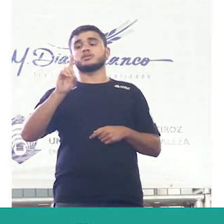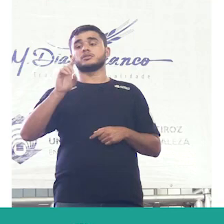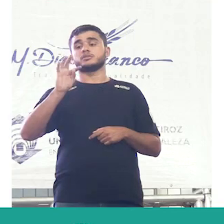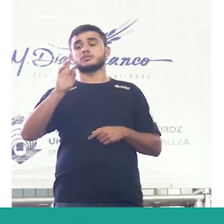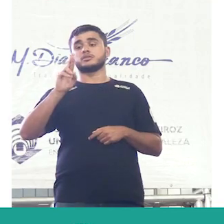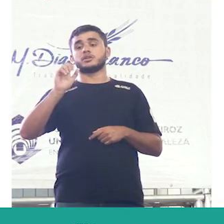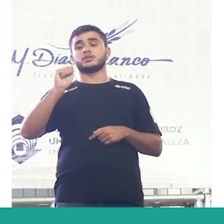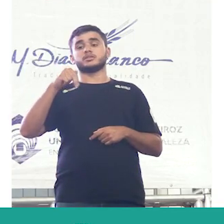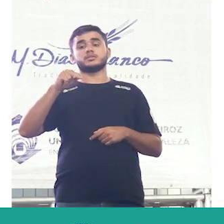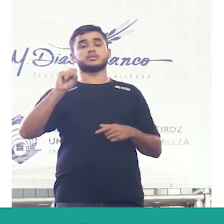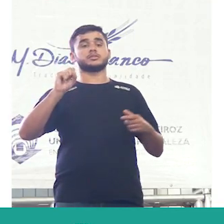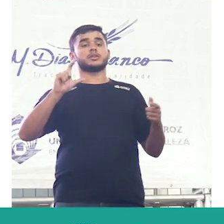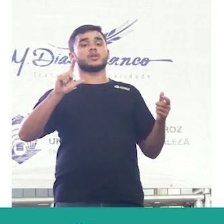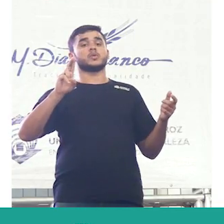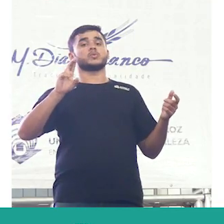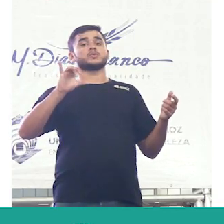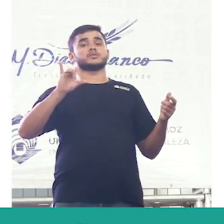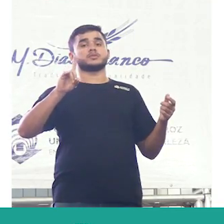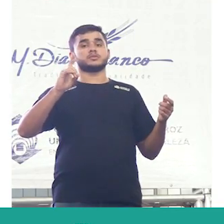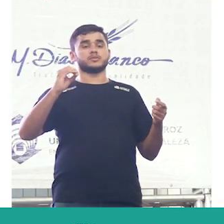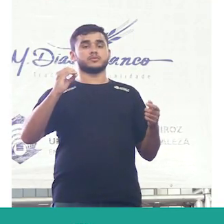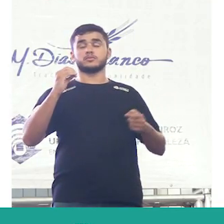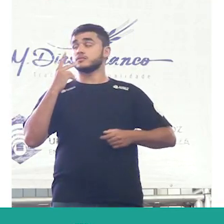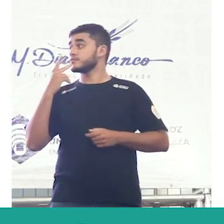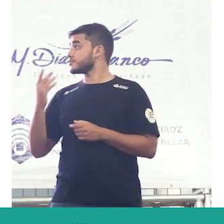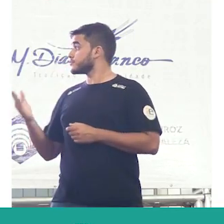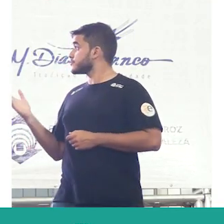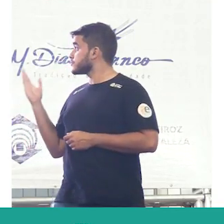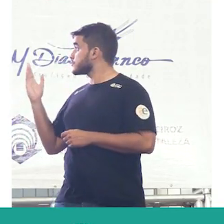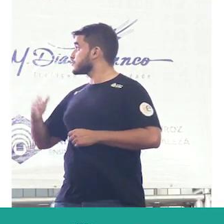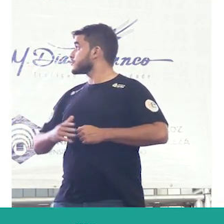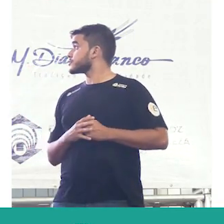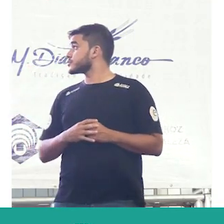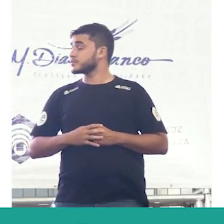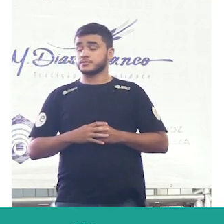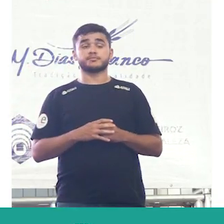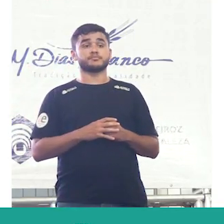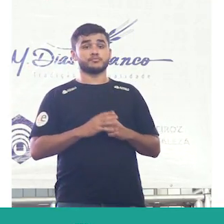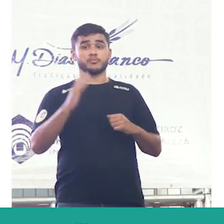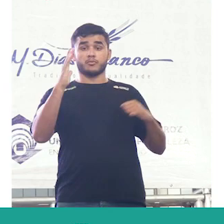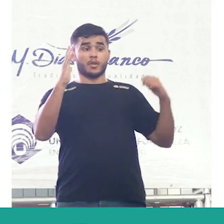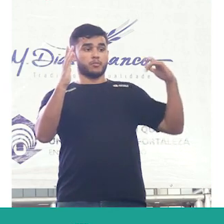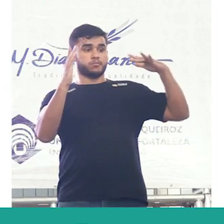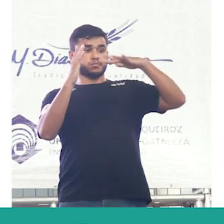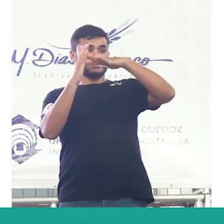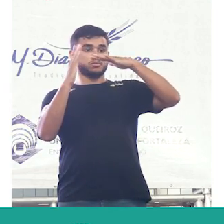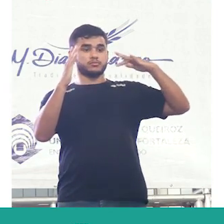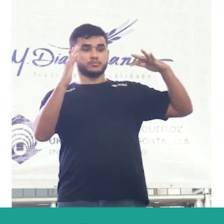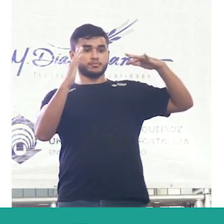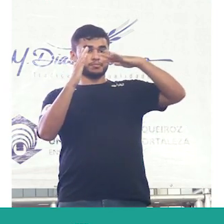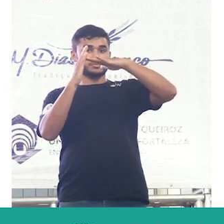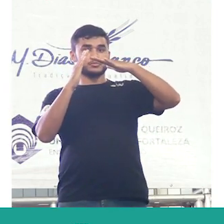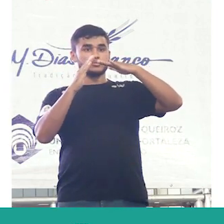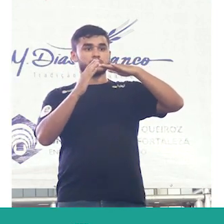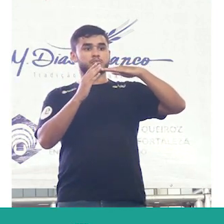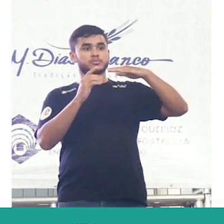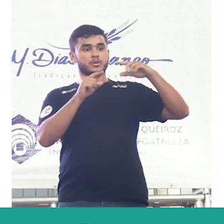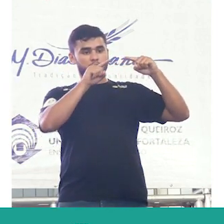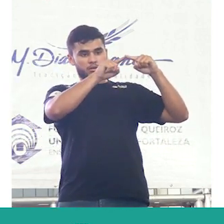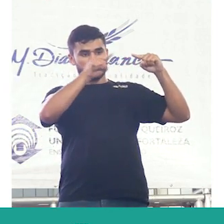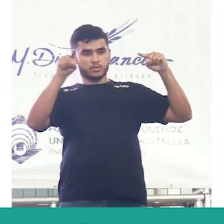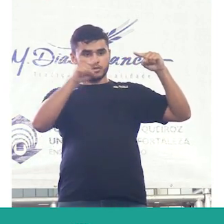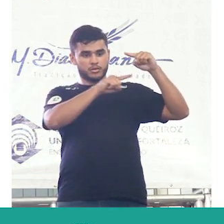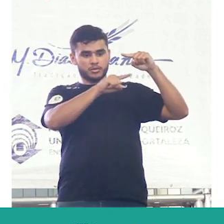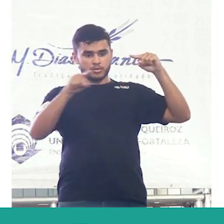aí no desenho que as luzes entram paralelas. E quando elas entram dentro desse meio aí, acinzentado,